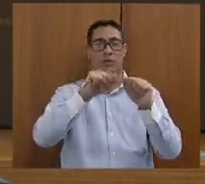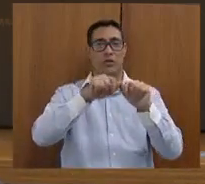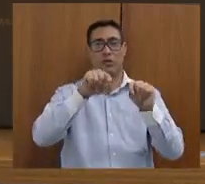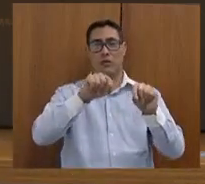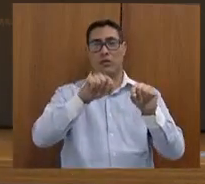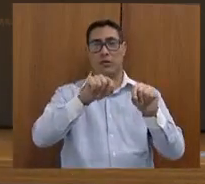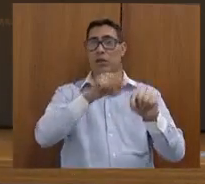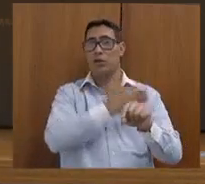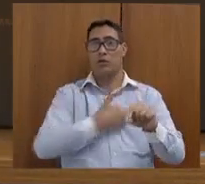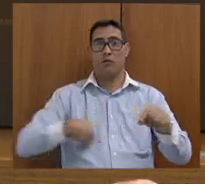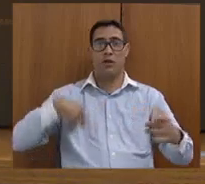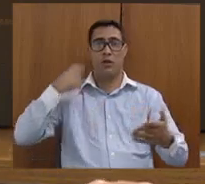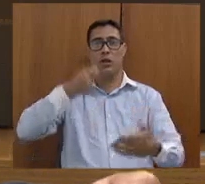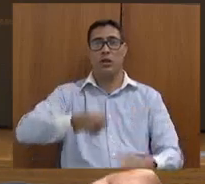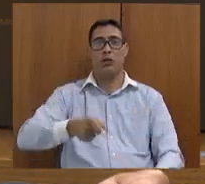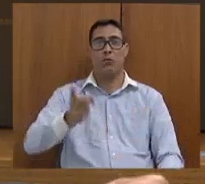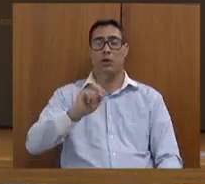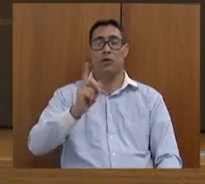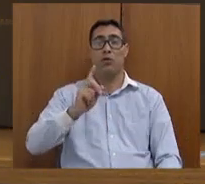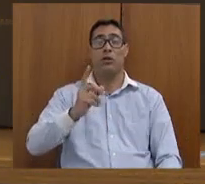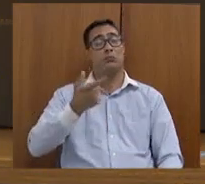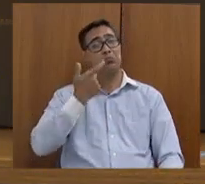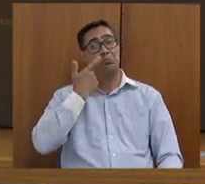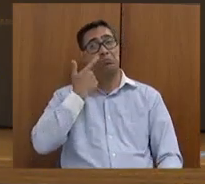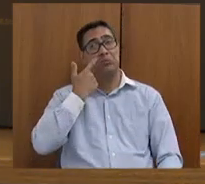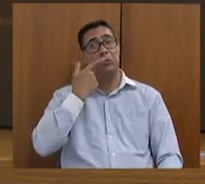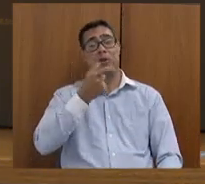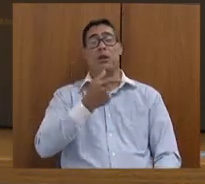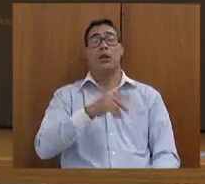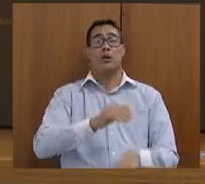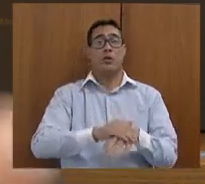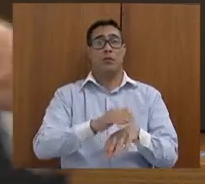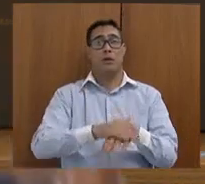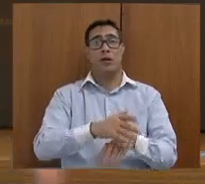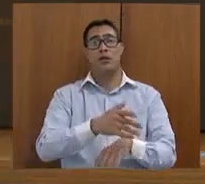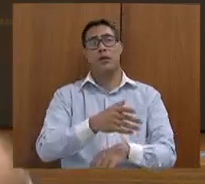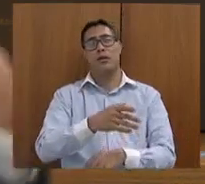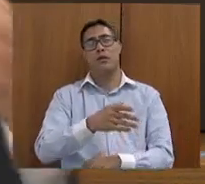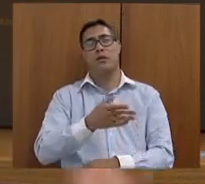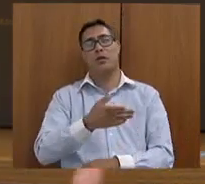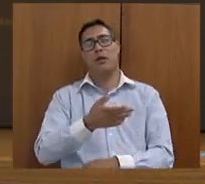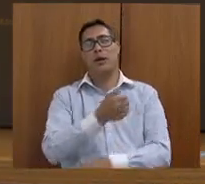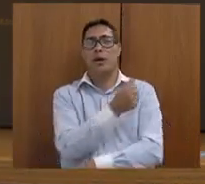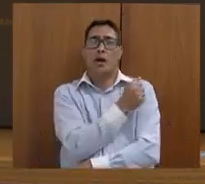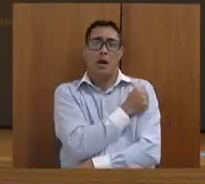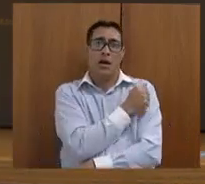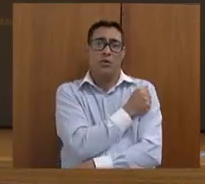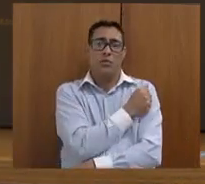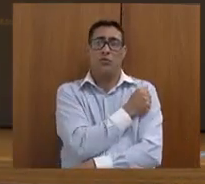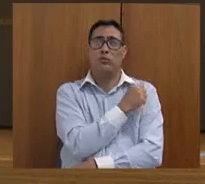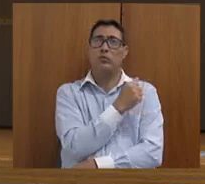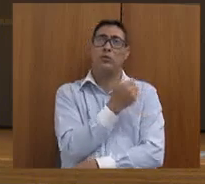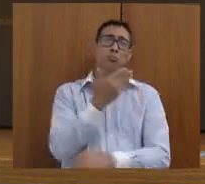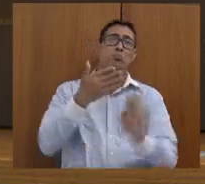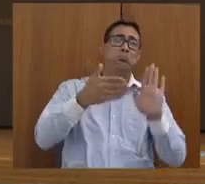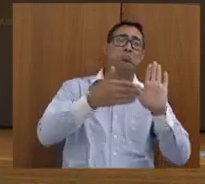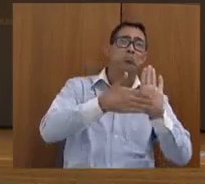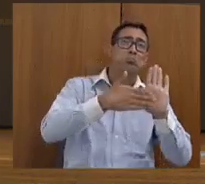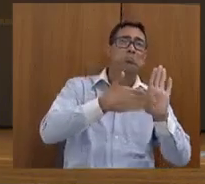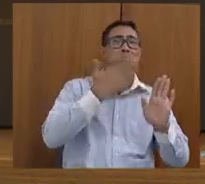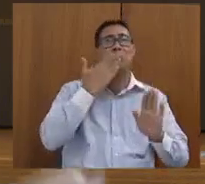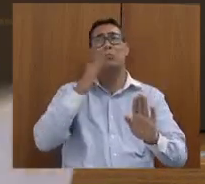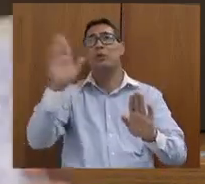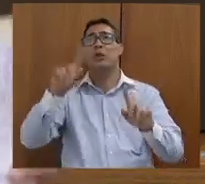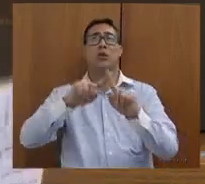pagou eu queria ver se a gente não deixa esses alunos com uma promessa que seja van Que ela possa realmente